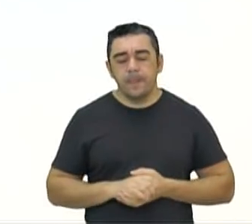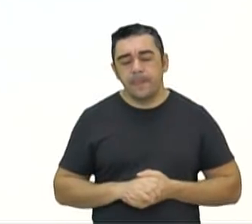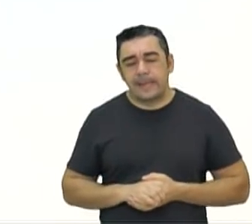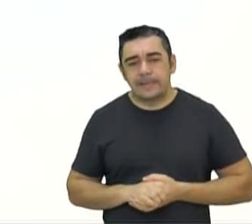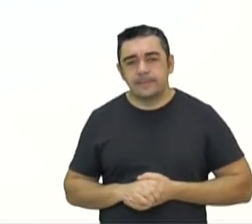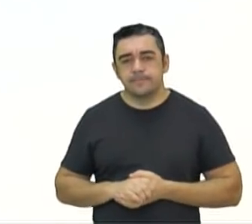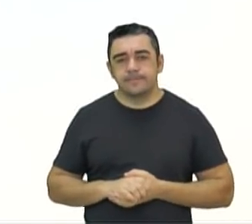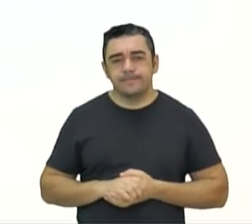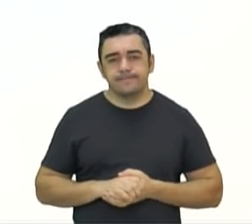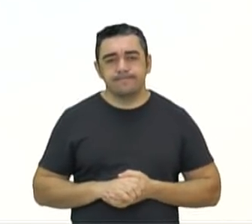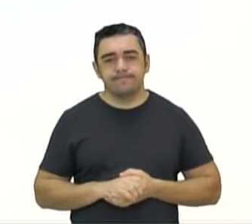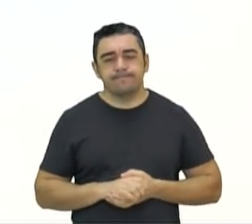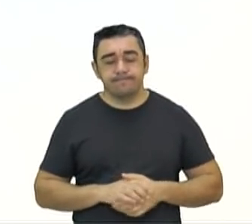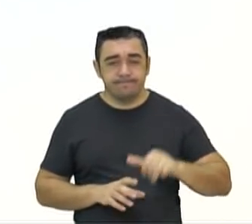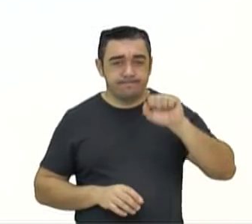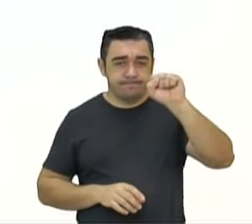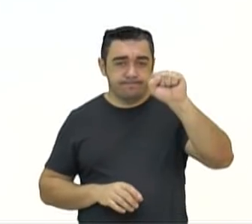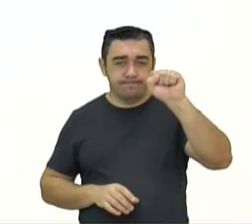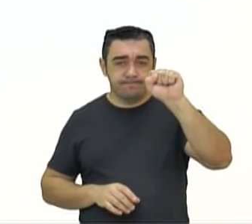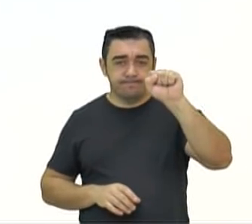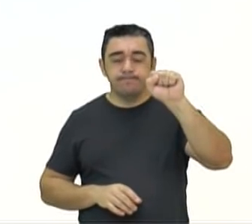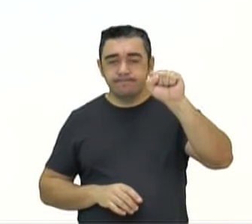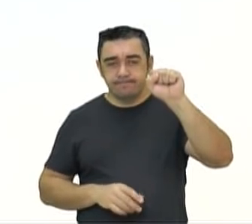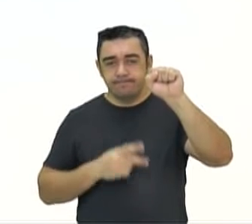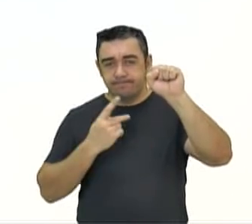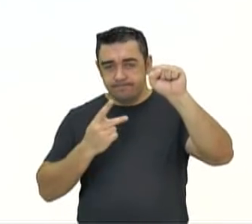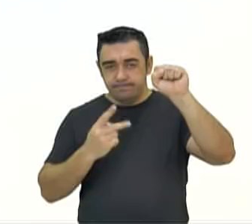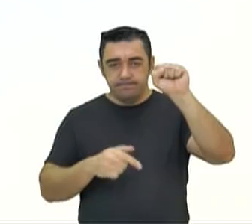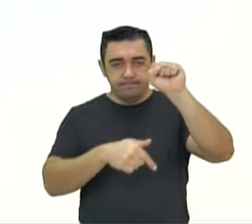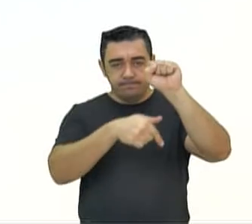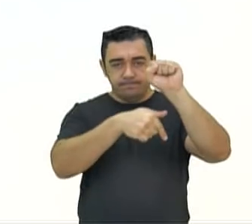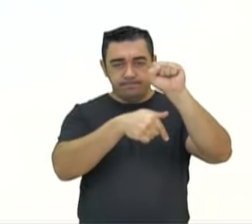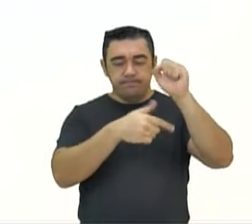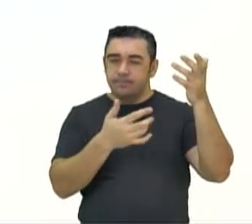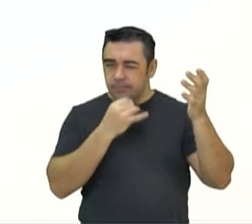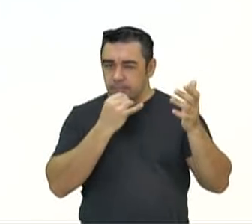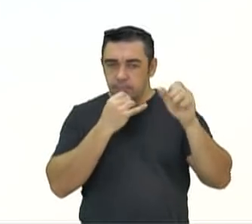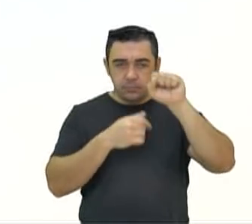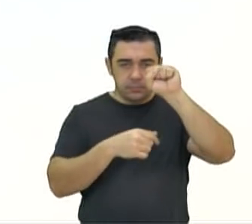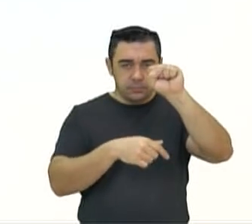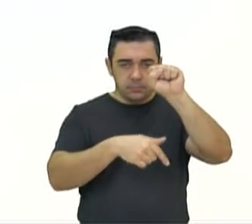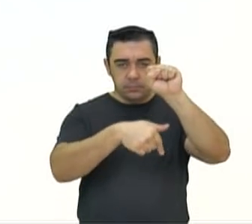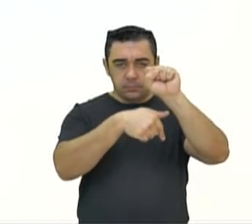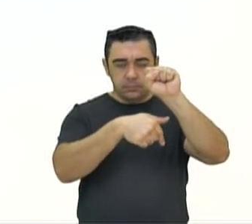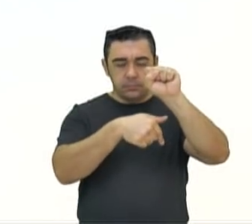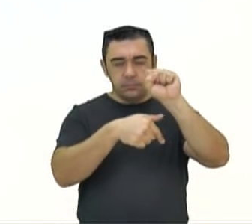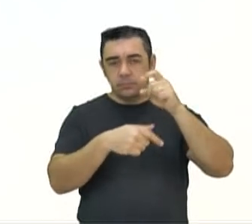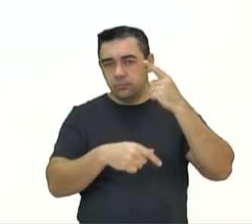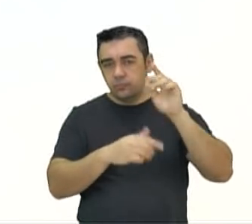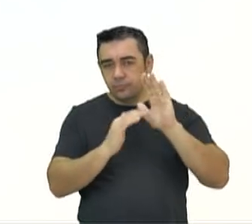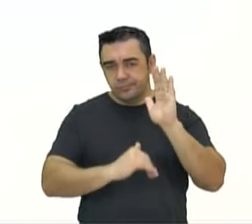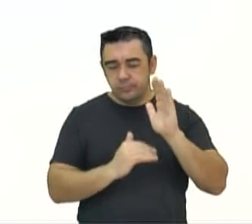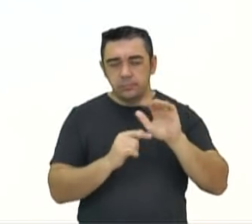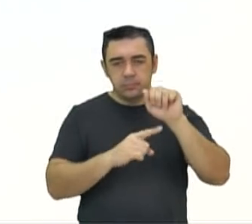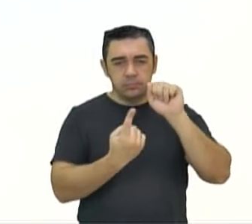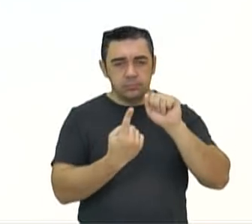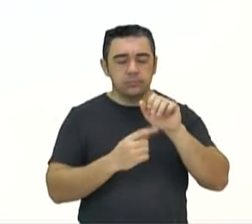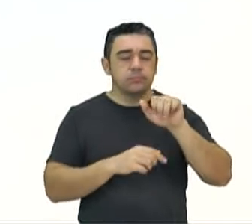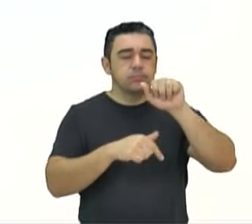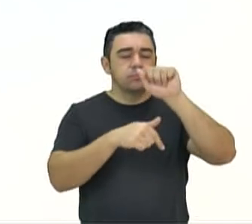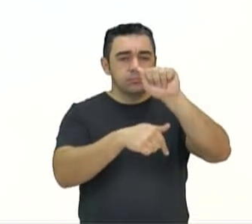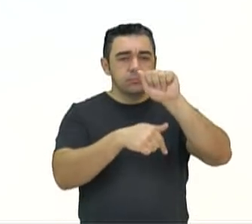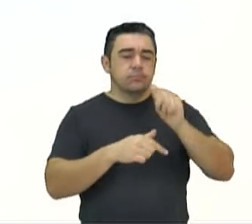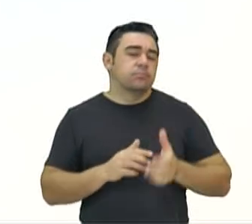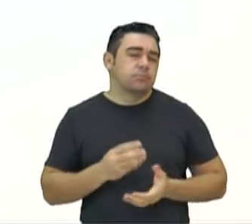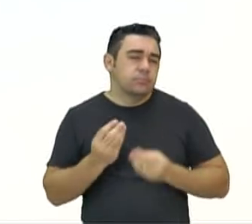que o N é 8 e o P é 7. É um valor a menos que o N. Como que a gente vai